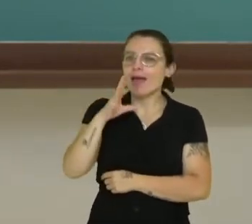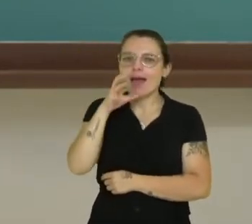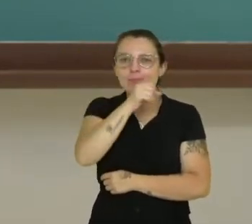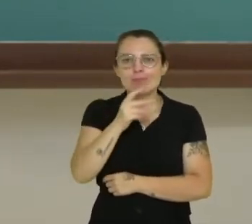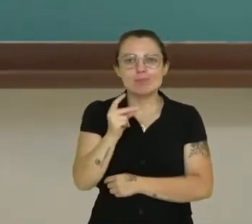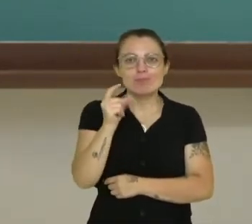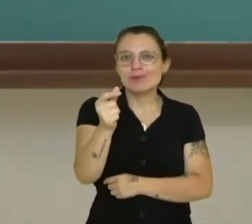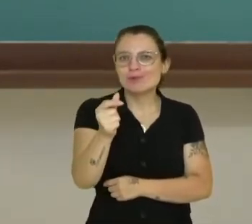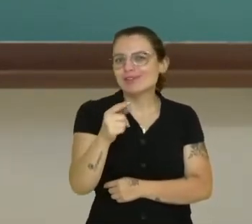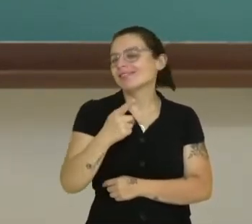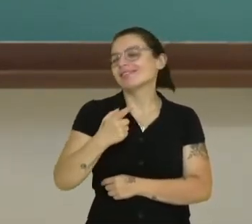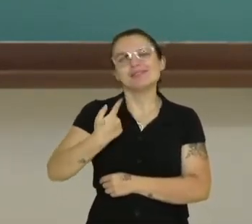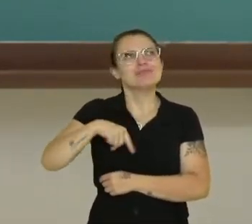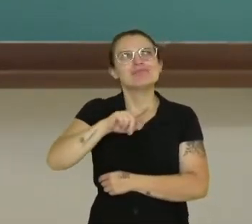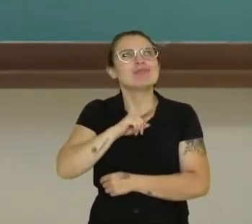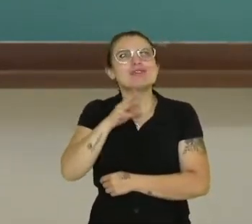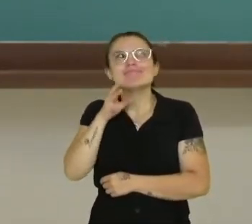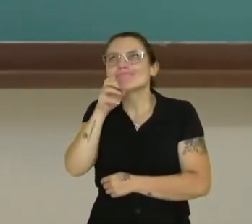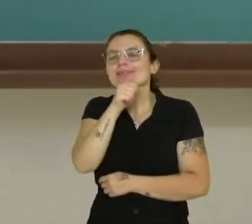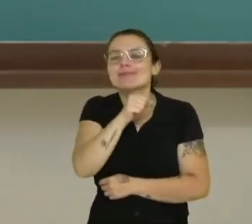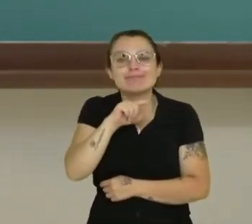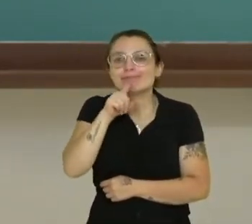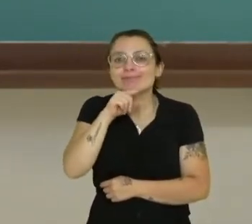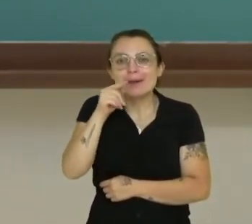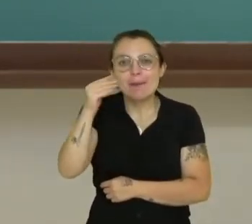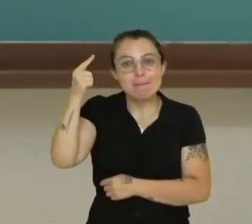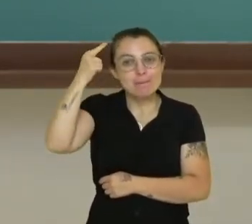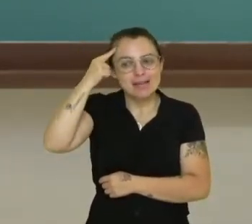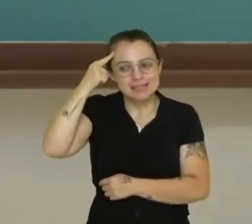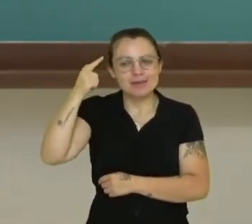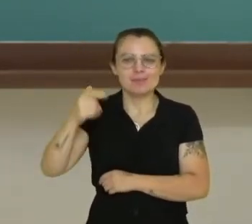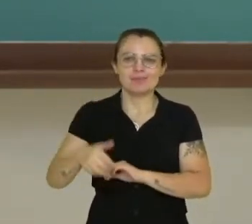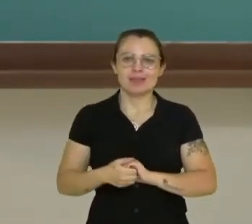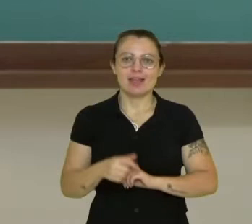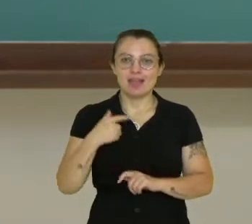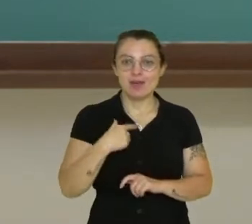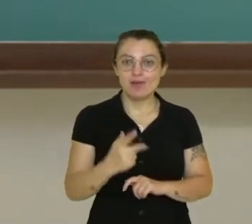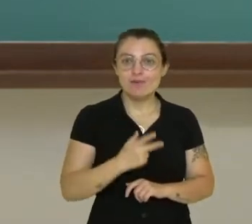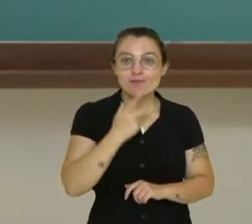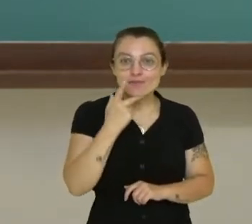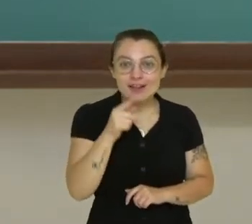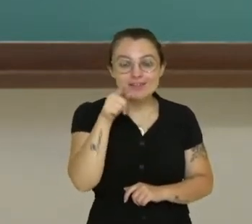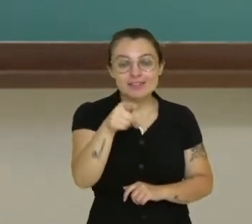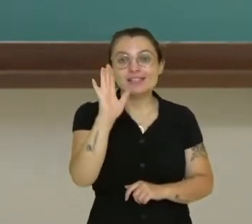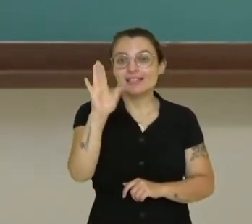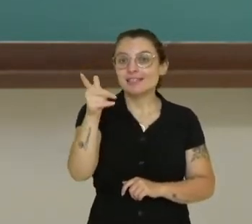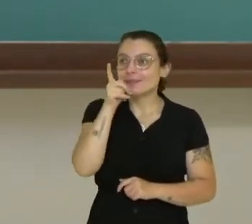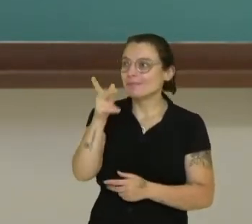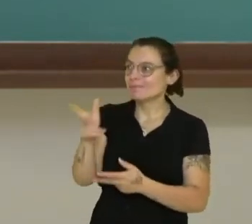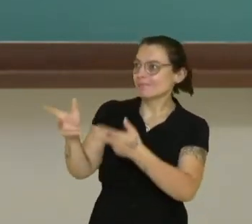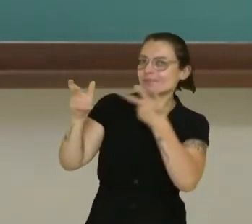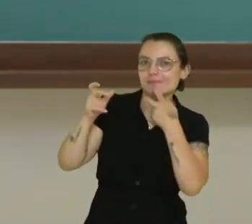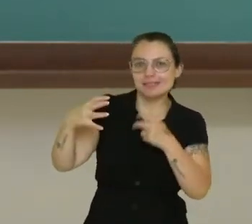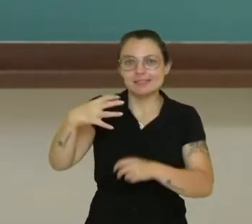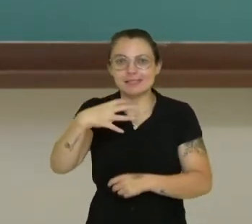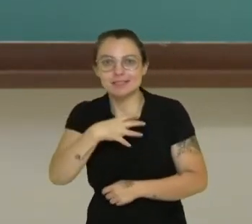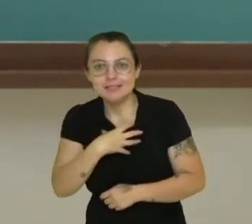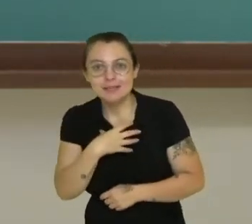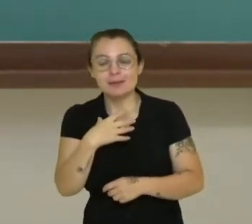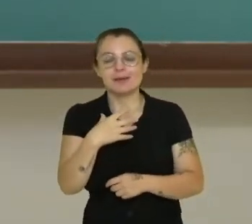da gente pensar, né? Não dá nem tempo de raciocinar. Eu estou falando, você já está ouvindo. Eu estou tocando um instrumento, você já está sentindo,